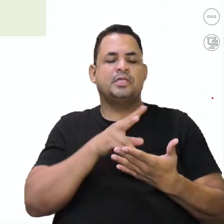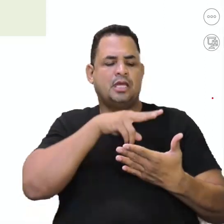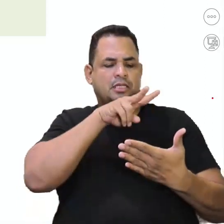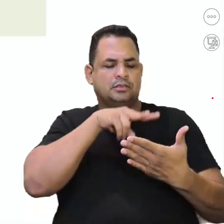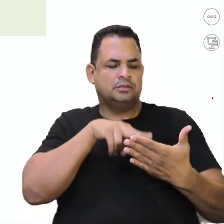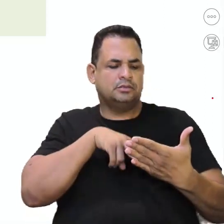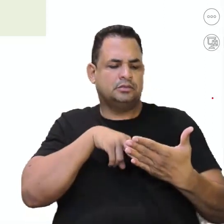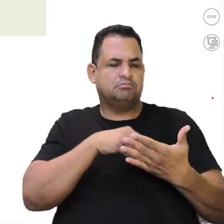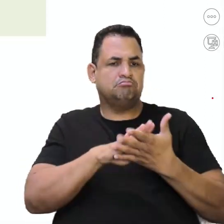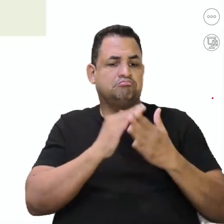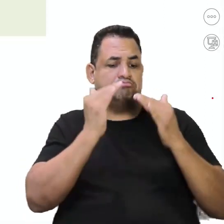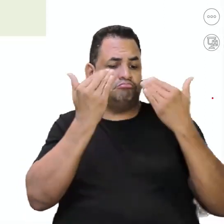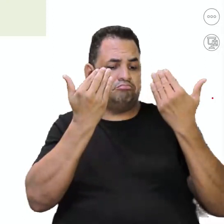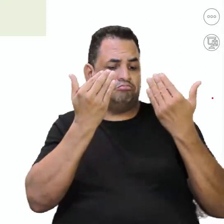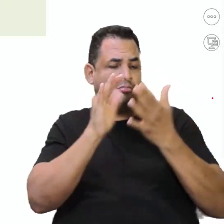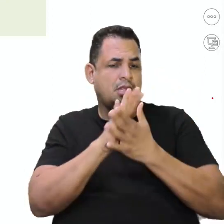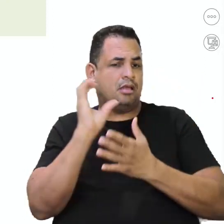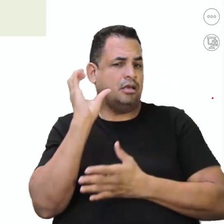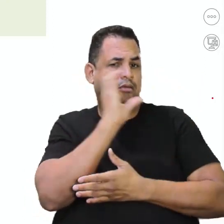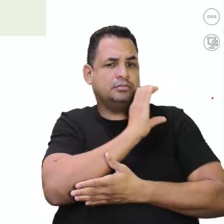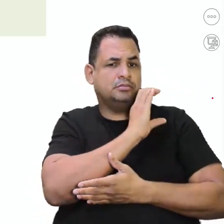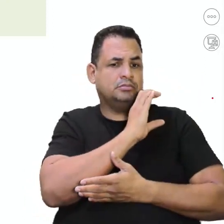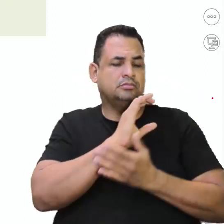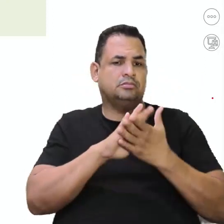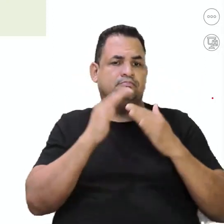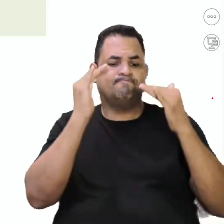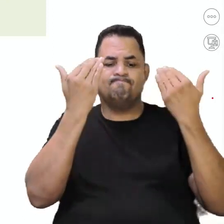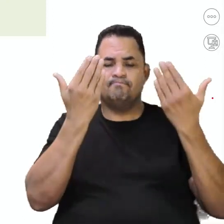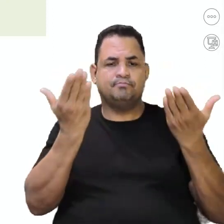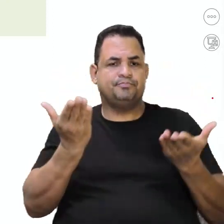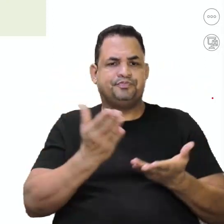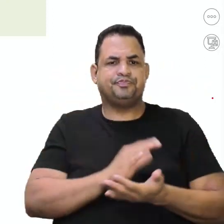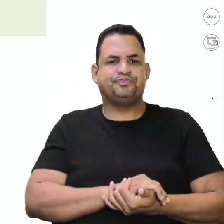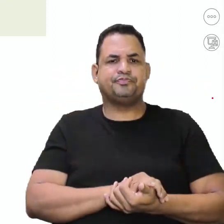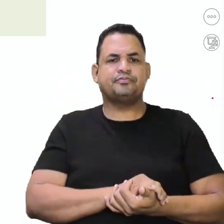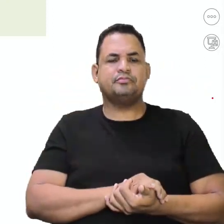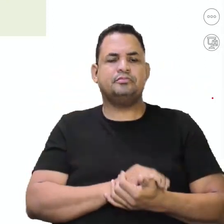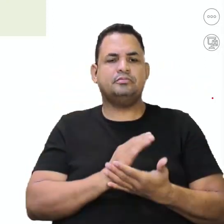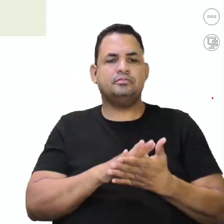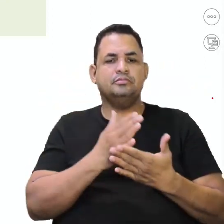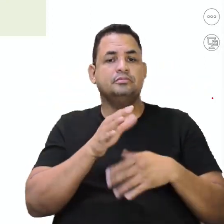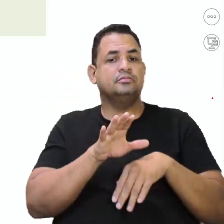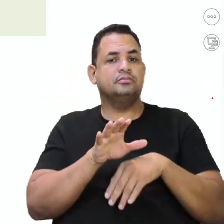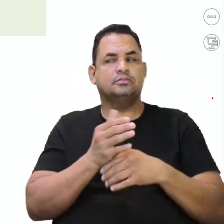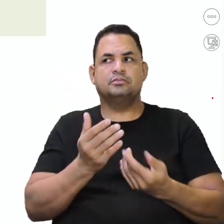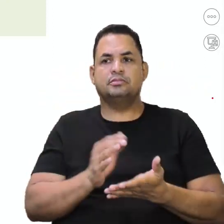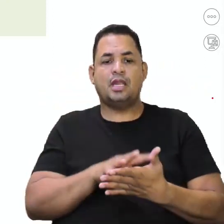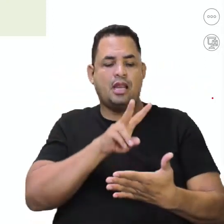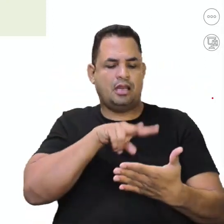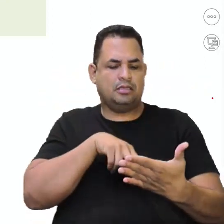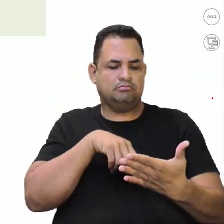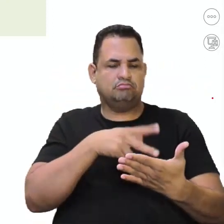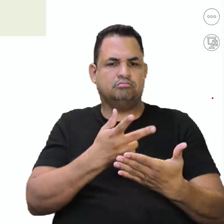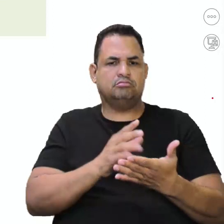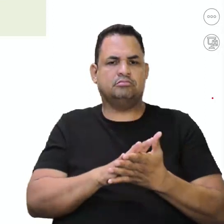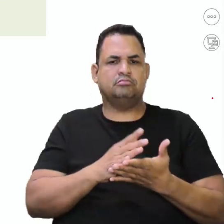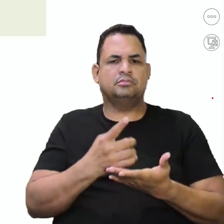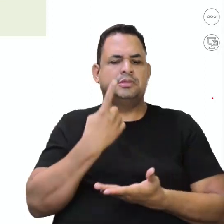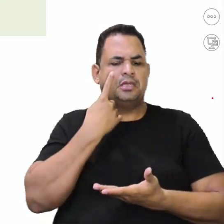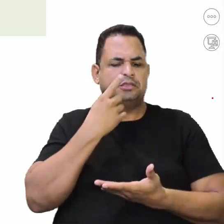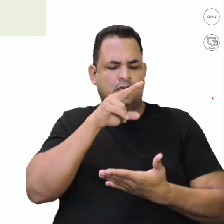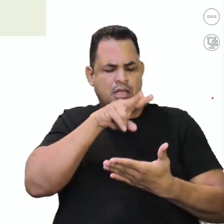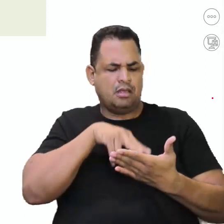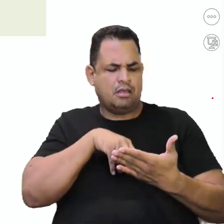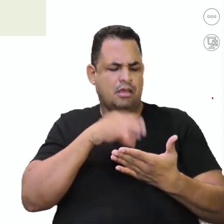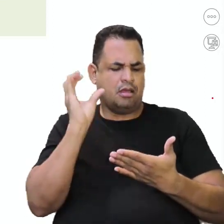lido e ser notado de forma rápida. To get noticed, ser notado e ser lido, certo? Muitas vezes você só